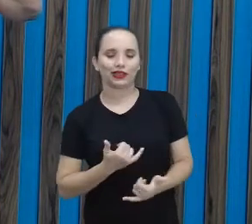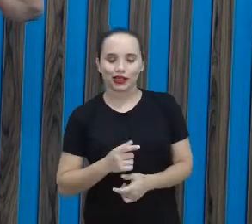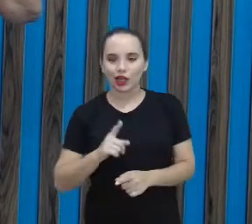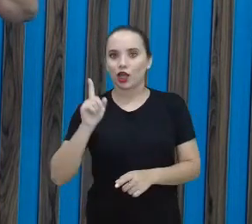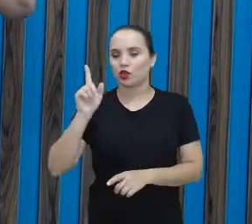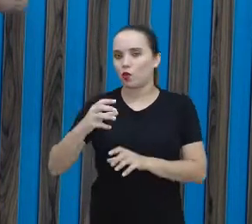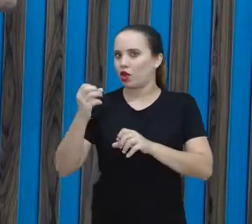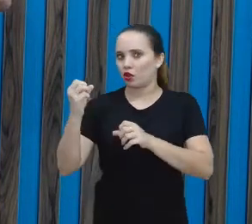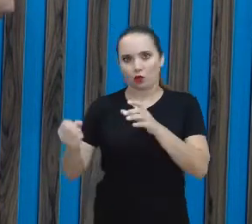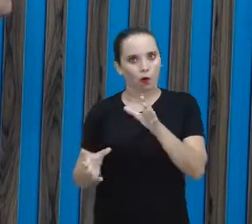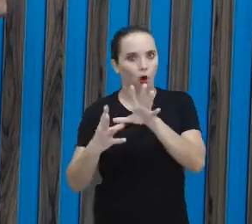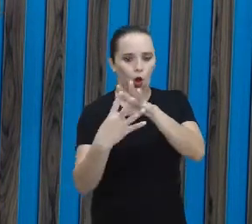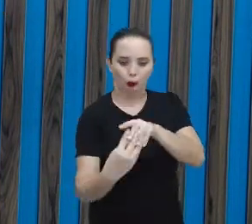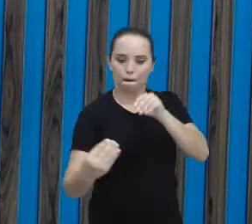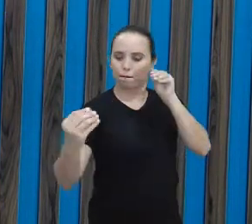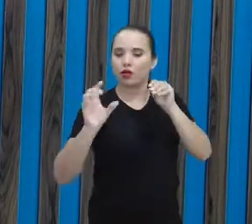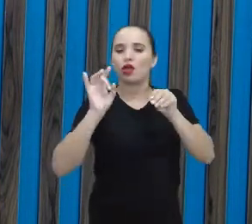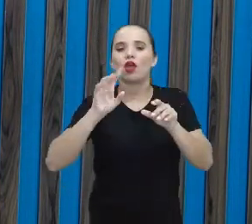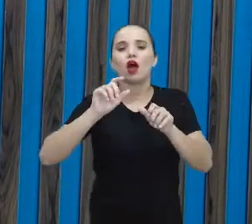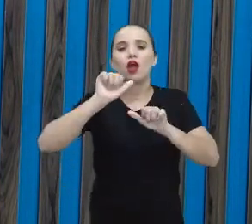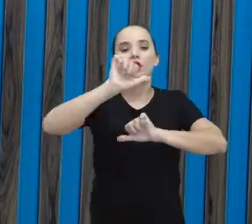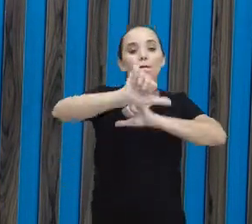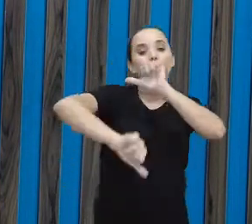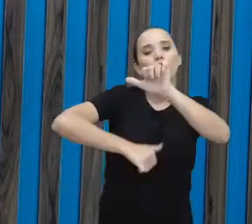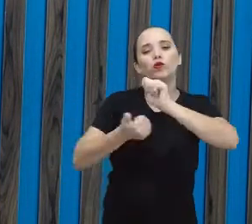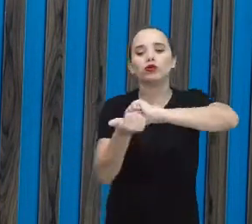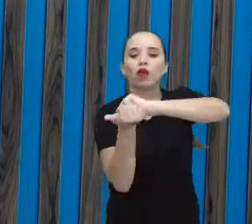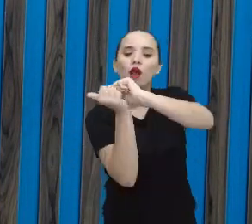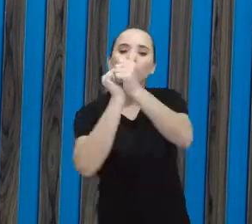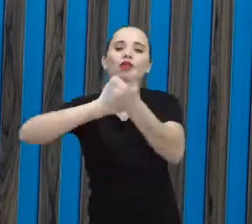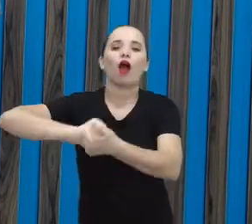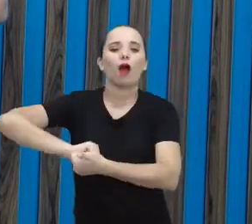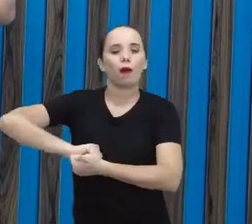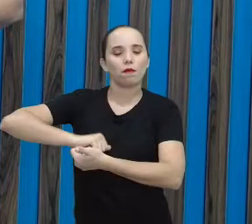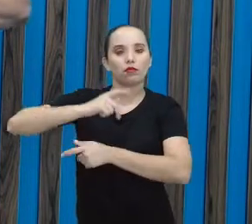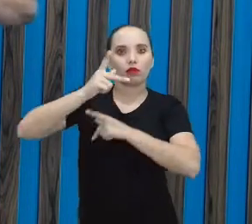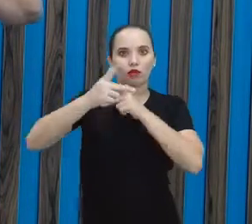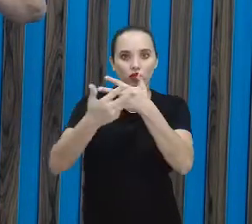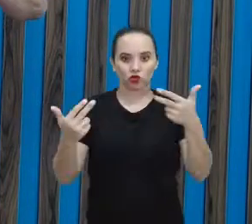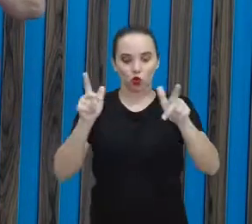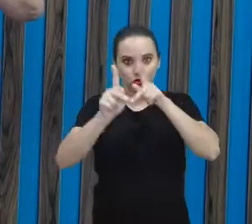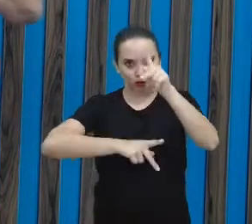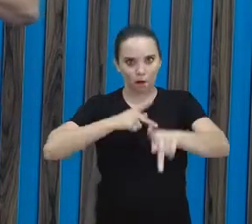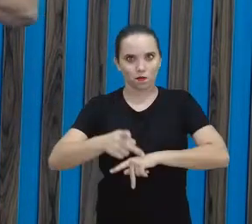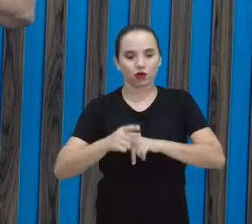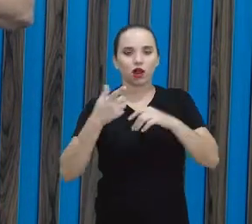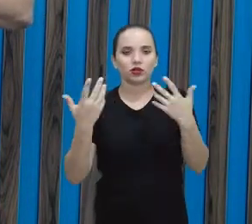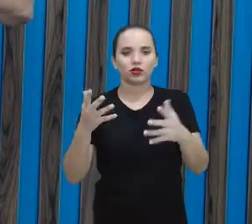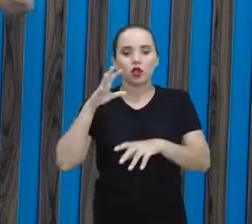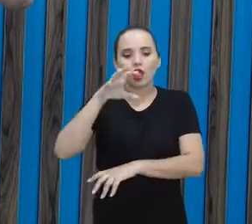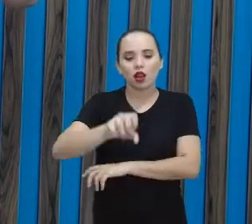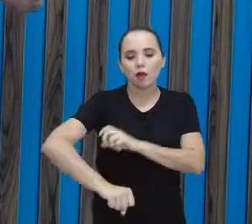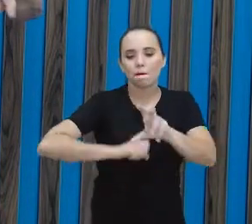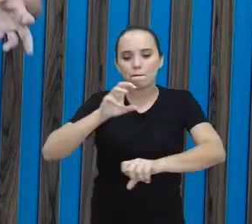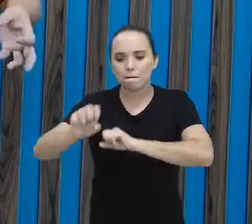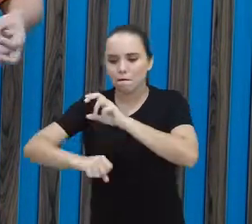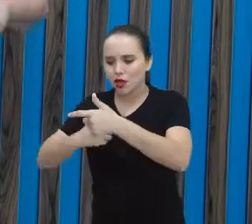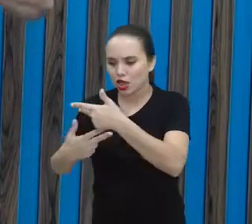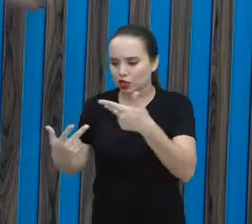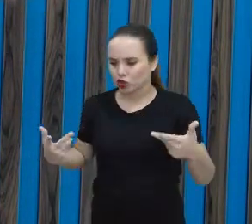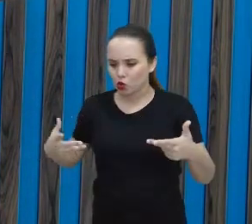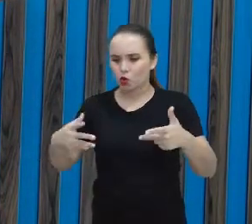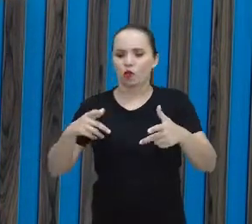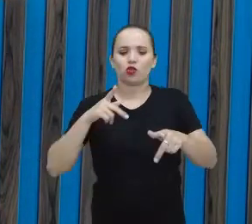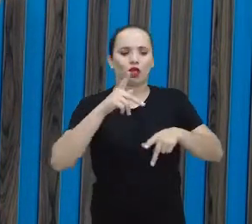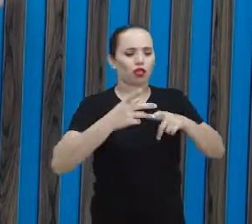ele interpreta, ele faz releituras do popular. Então, ele pega aquilo que ele vê no romanceiro,